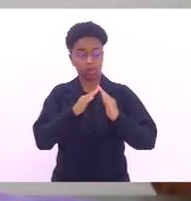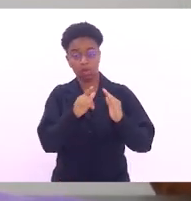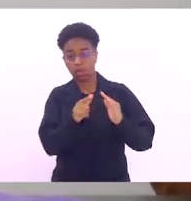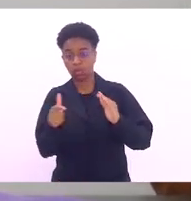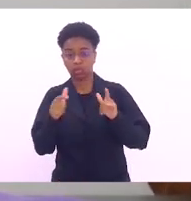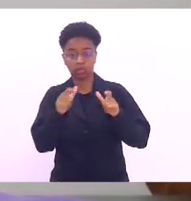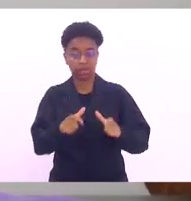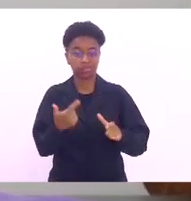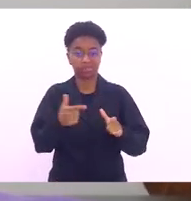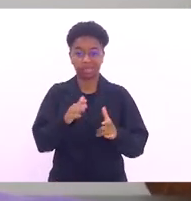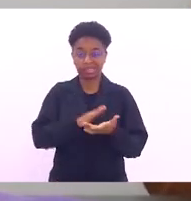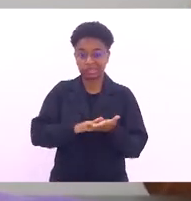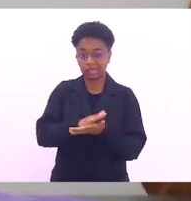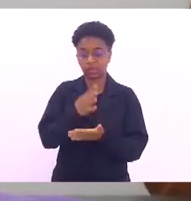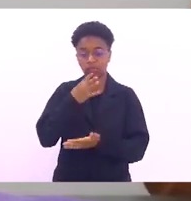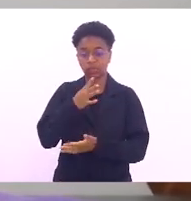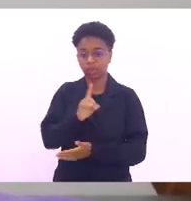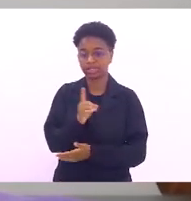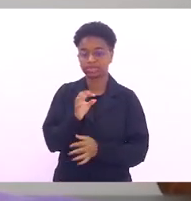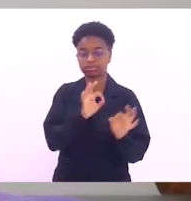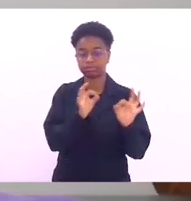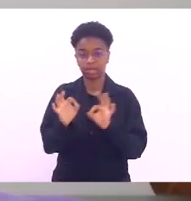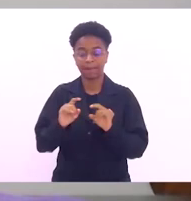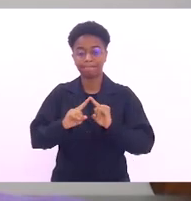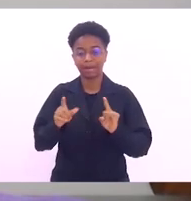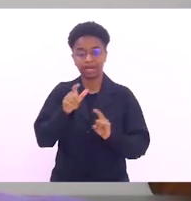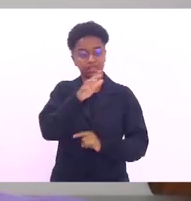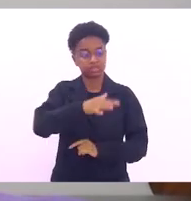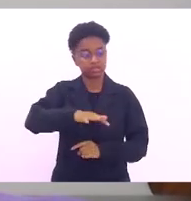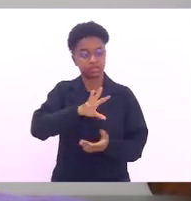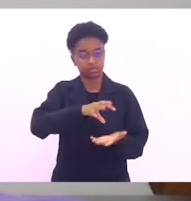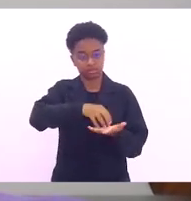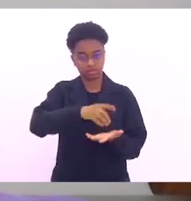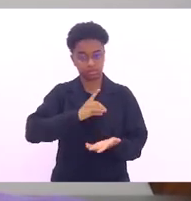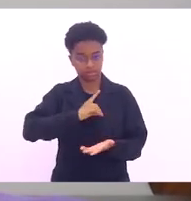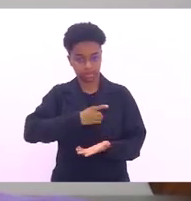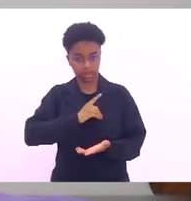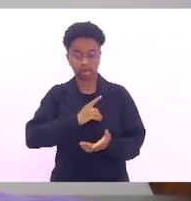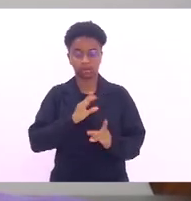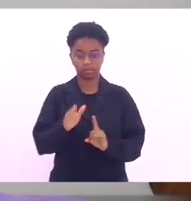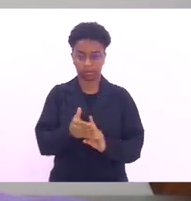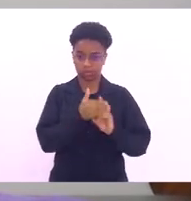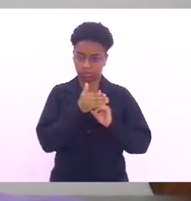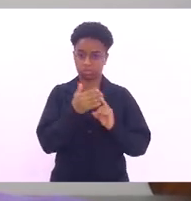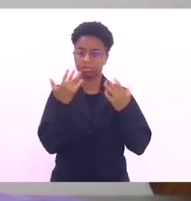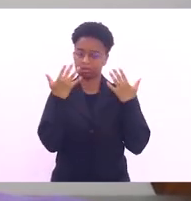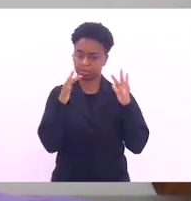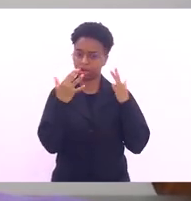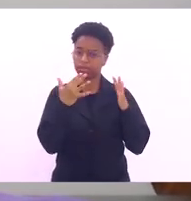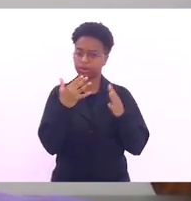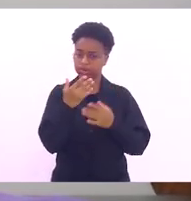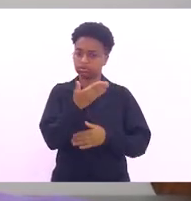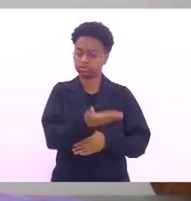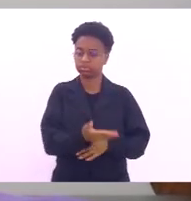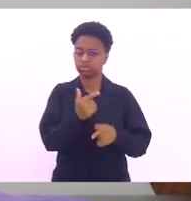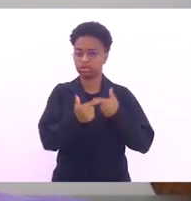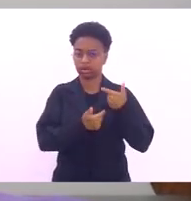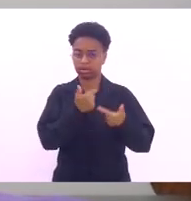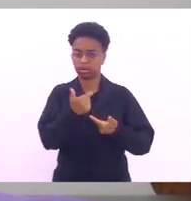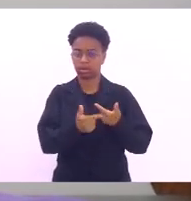eu não tinha nada nem conhecia ninguém e eles me acolheram muito adean do Rio Grande do Norte está de parabéns pelo trabalho que eles fizeram